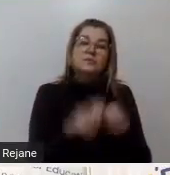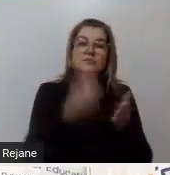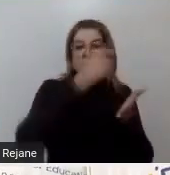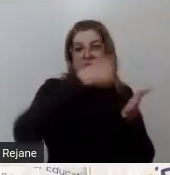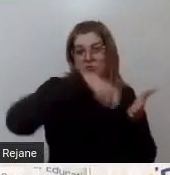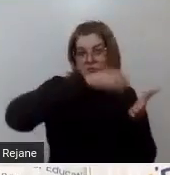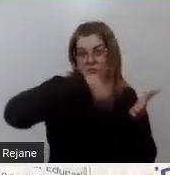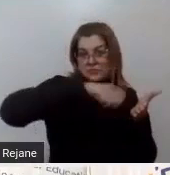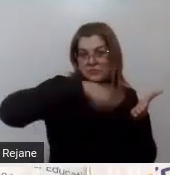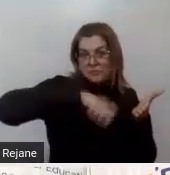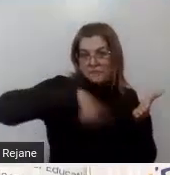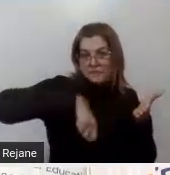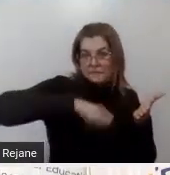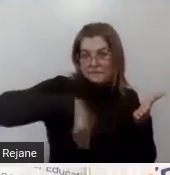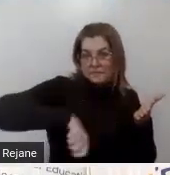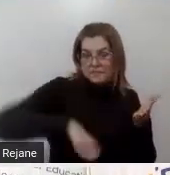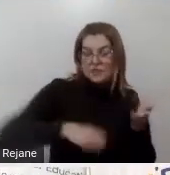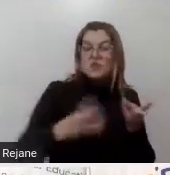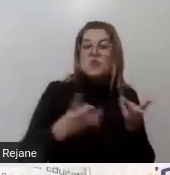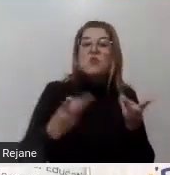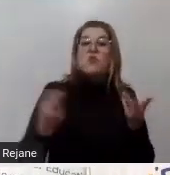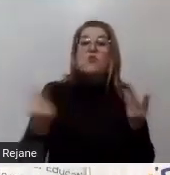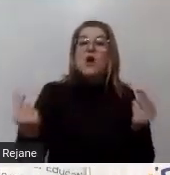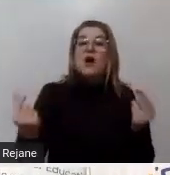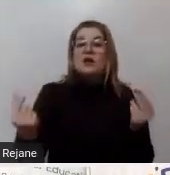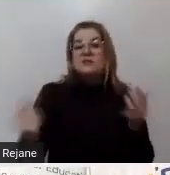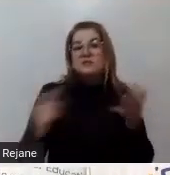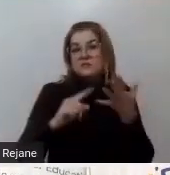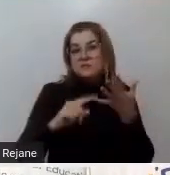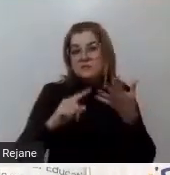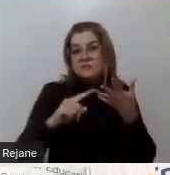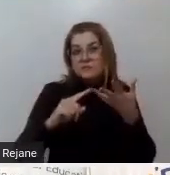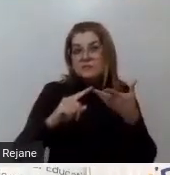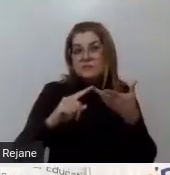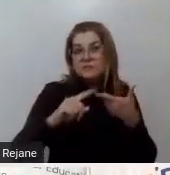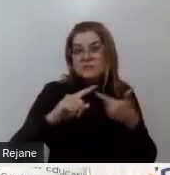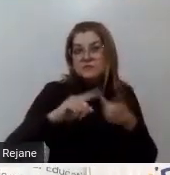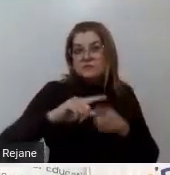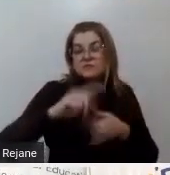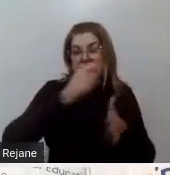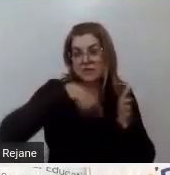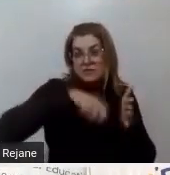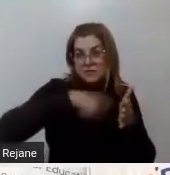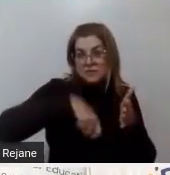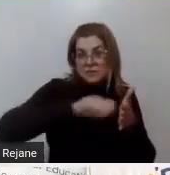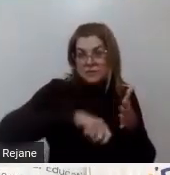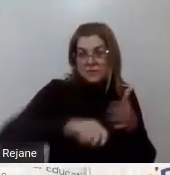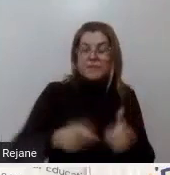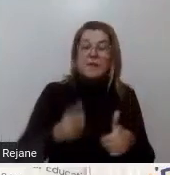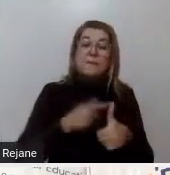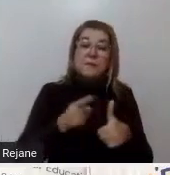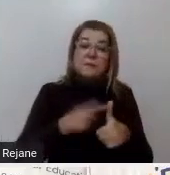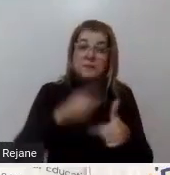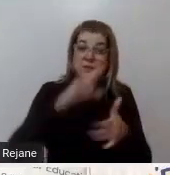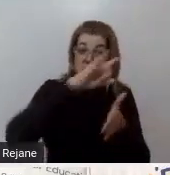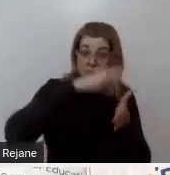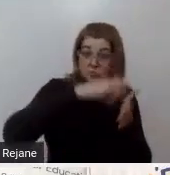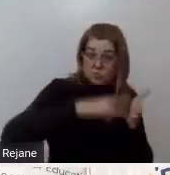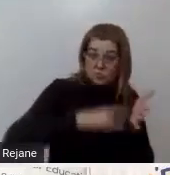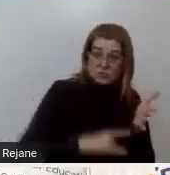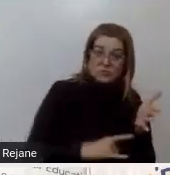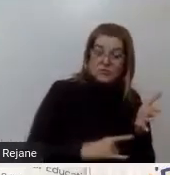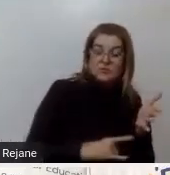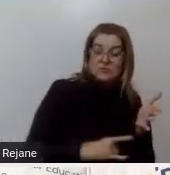corrigidos, tá? Então, quais vão ser os critérios? Aí, olha o que eu vou fazer agora. Para esse primeiro documento aqui, que é o